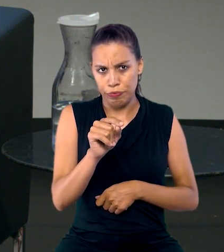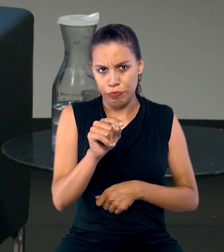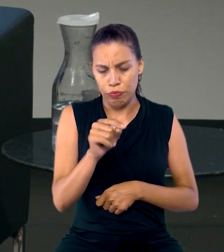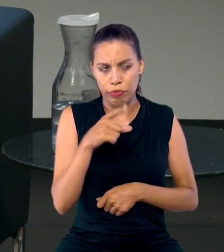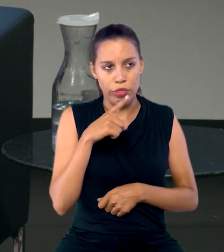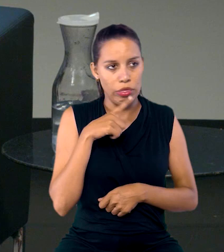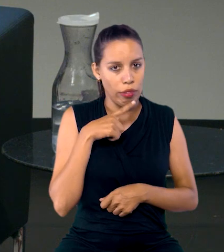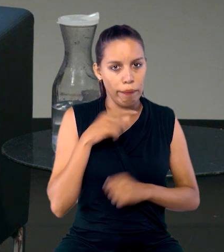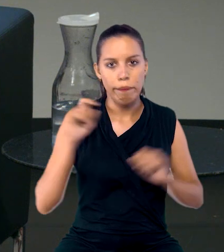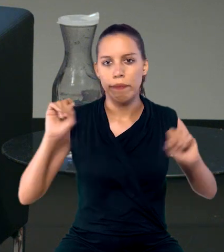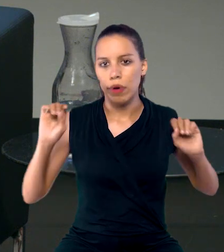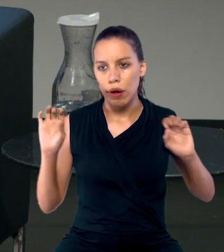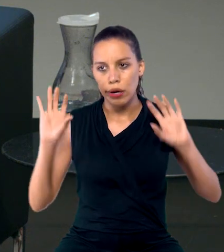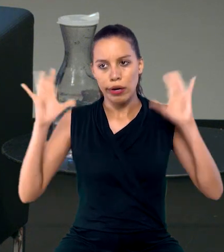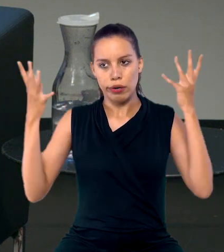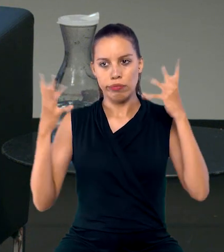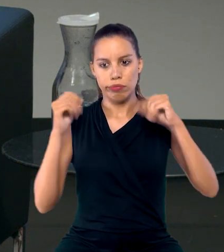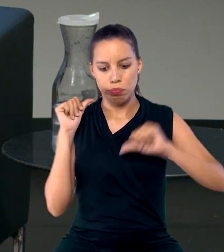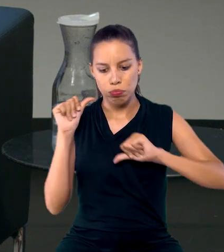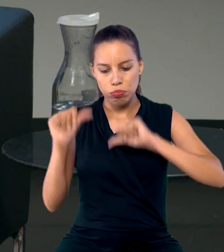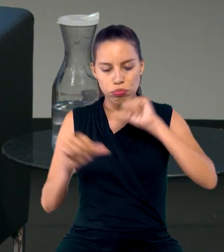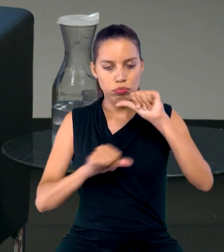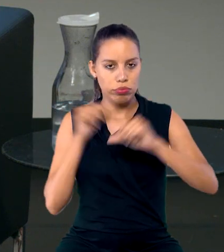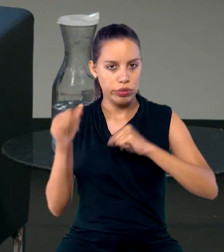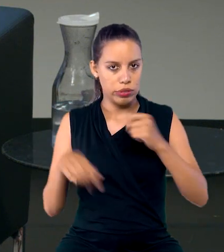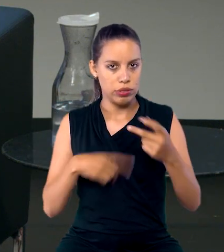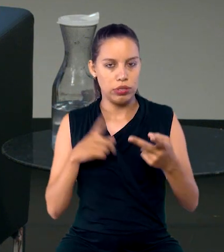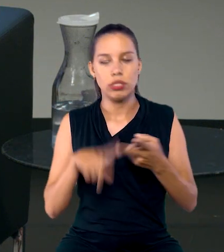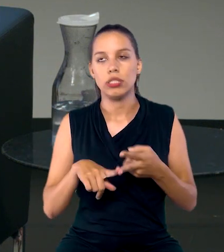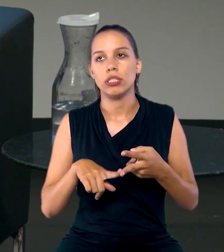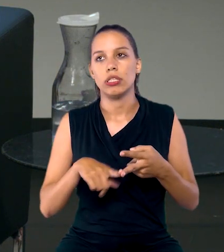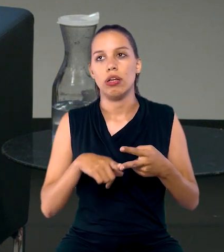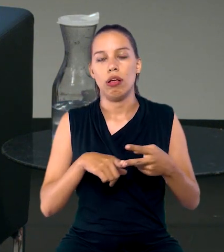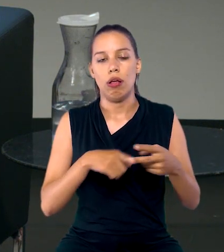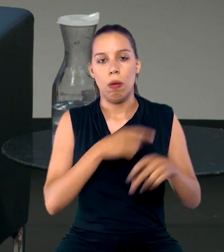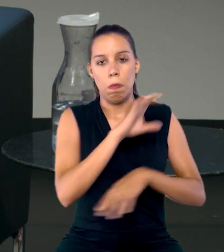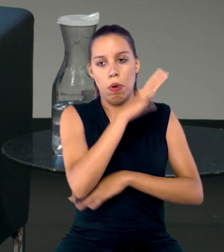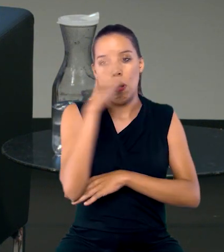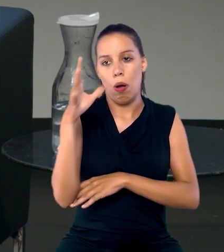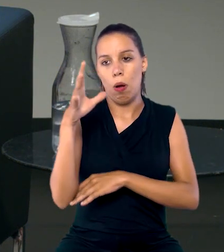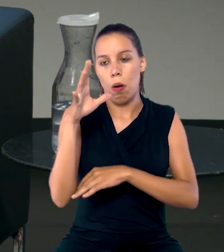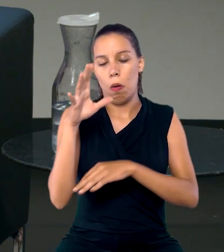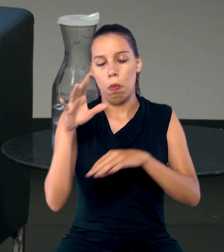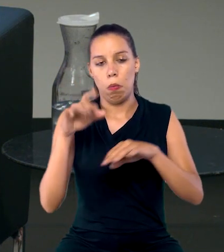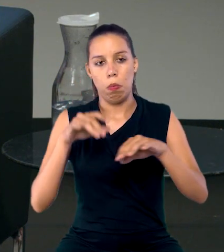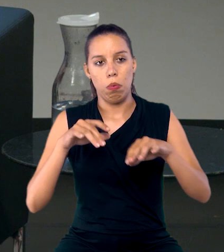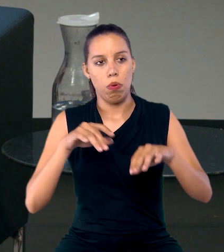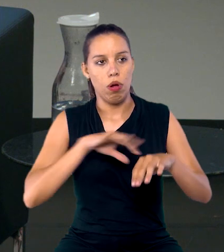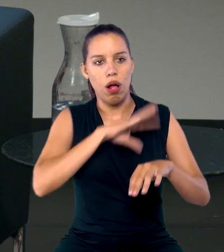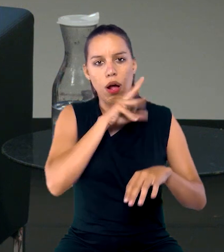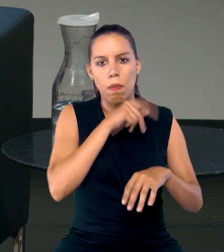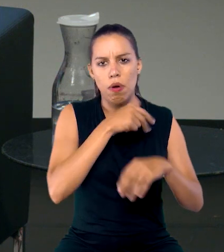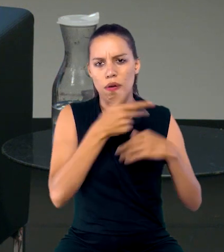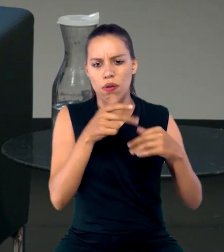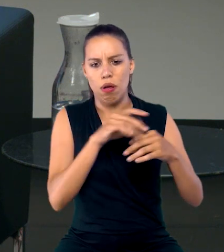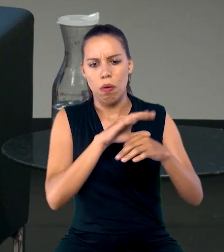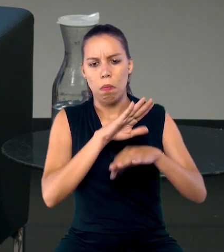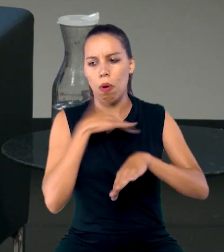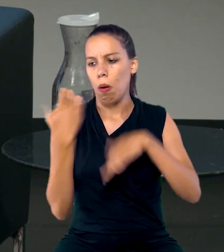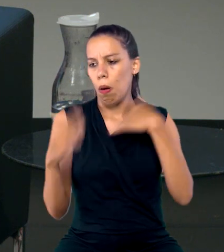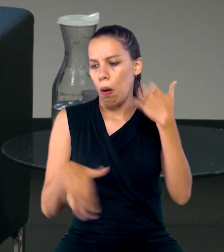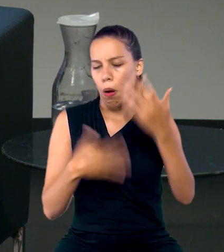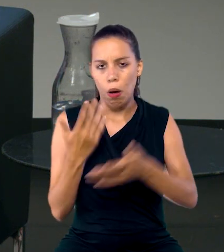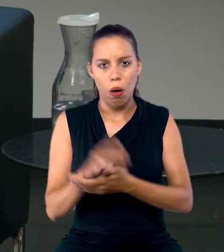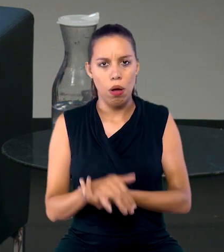o colapso climático, a destruição em massa de espécies, né,